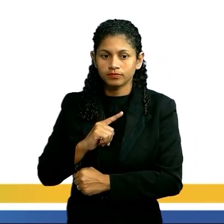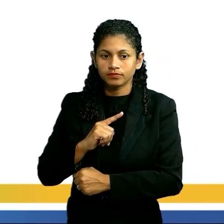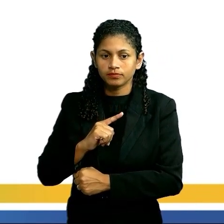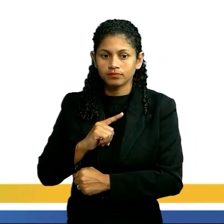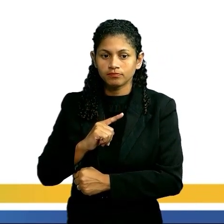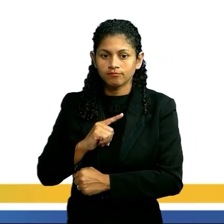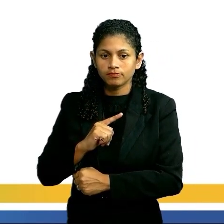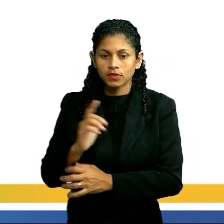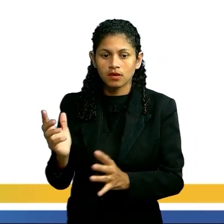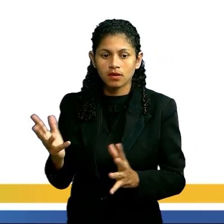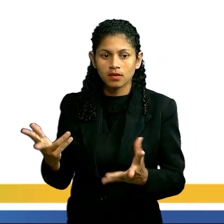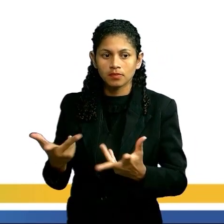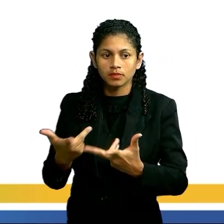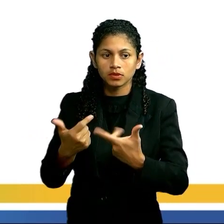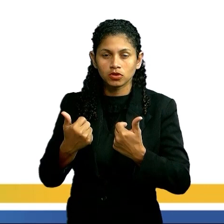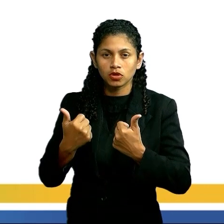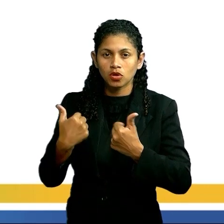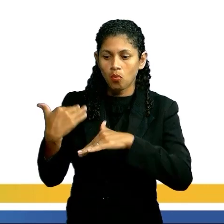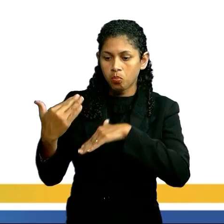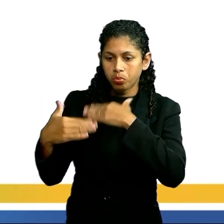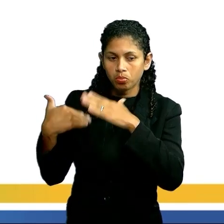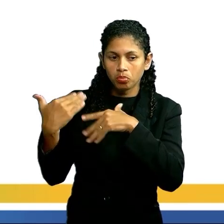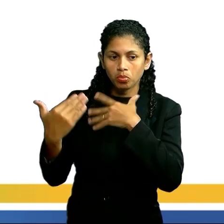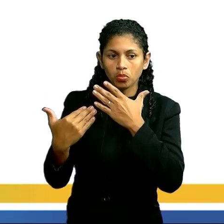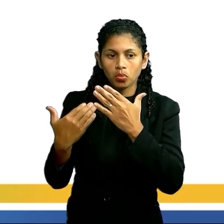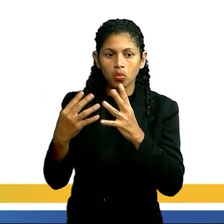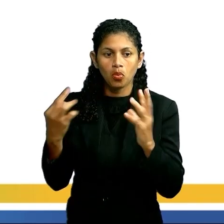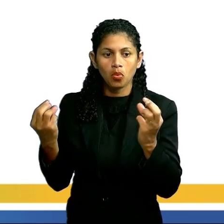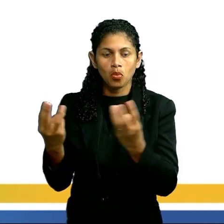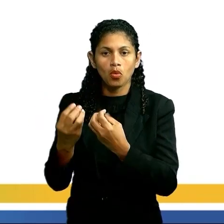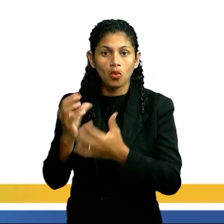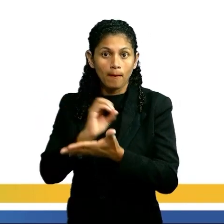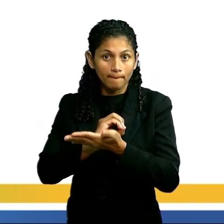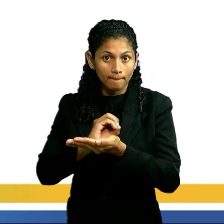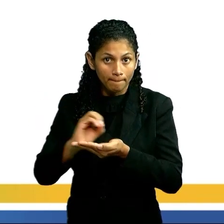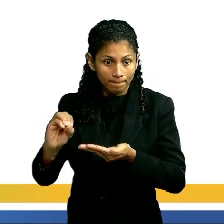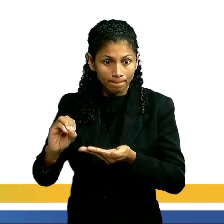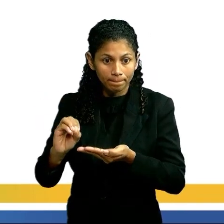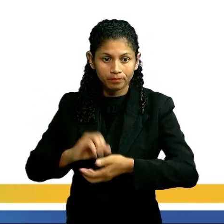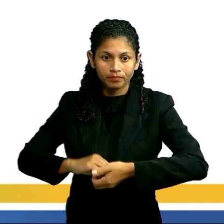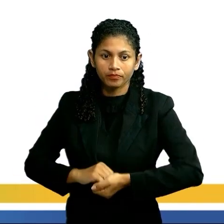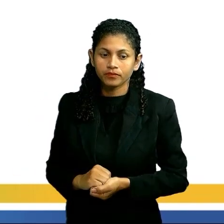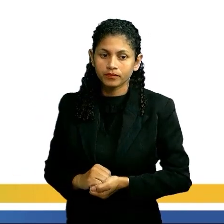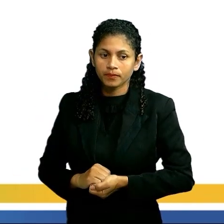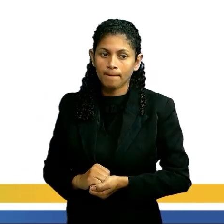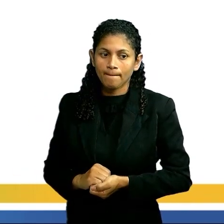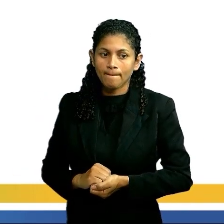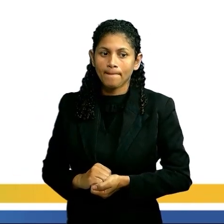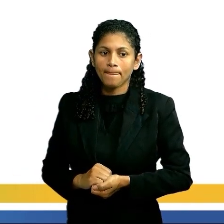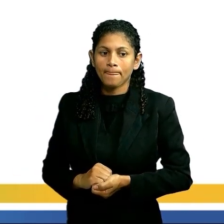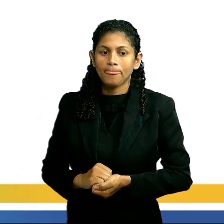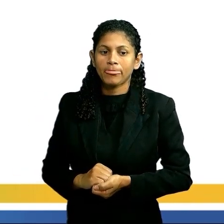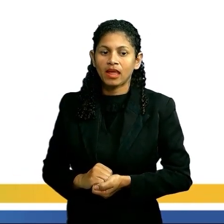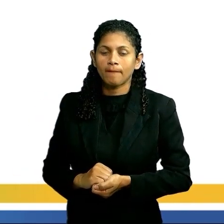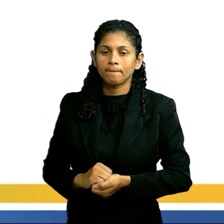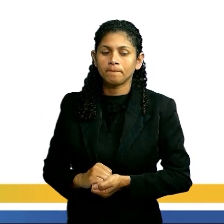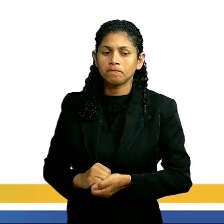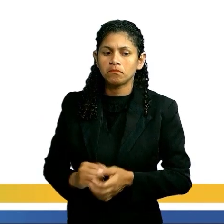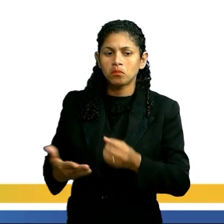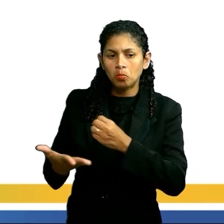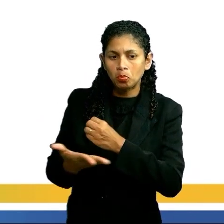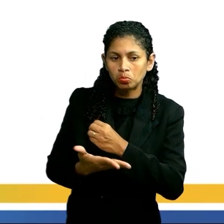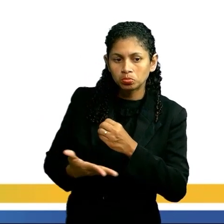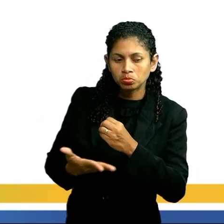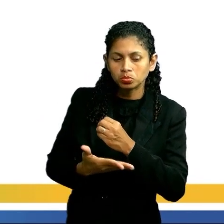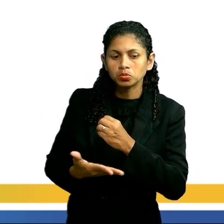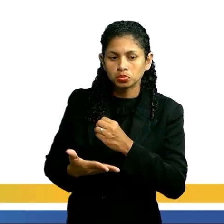artificialmente. Segundo Berzelius, os compostos orgânicos eram produzidos a partir de uma força vital, característica